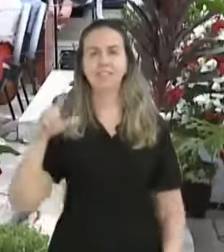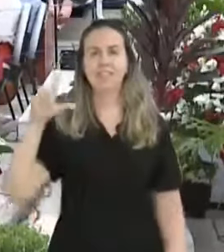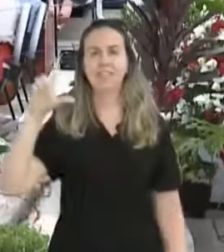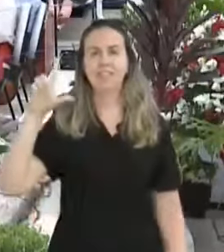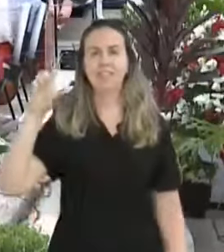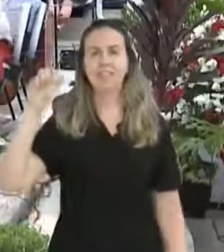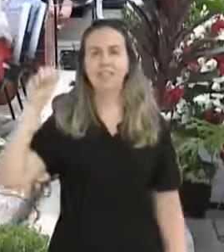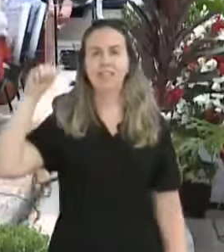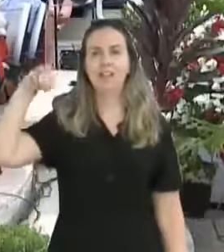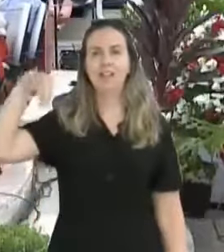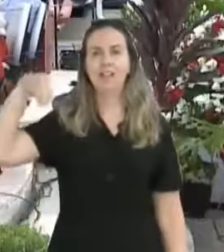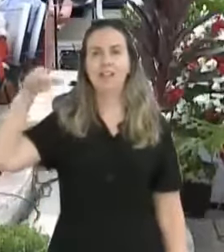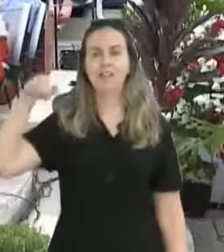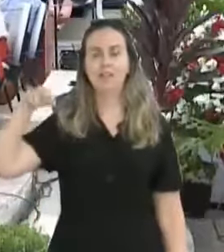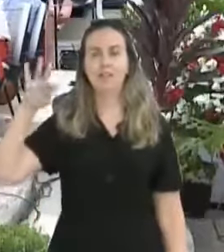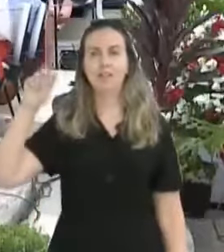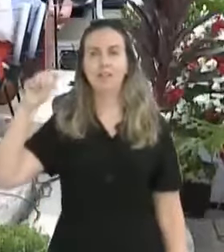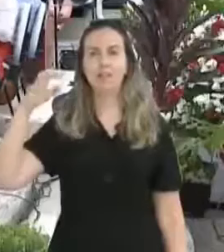de Jeremias.